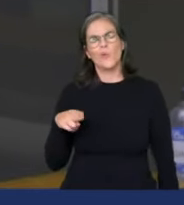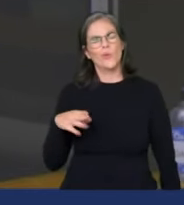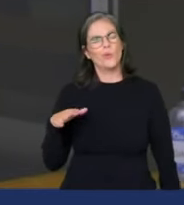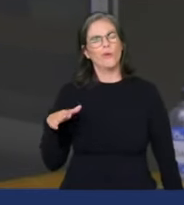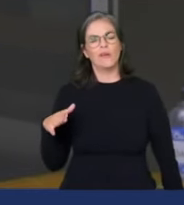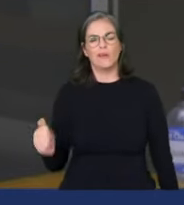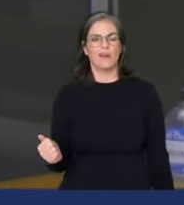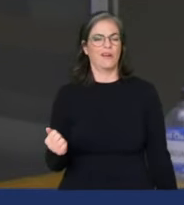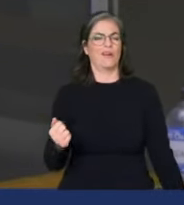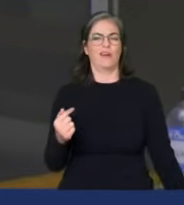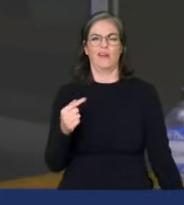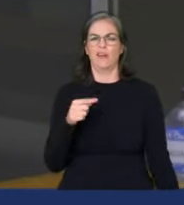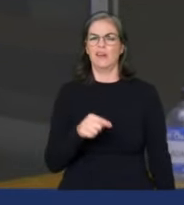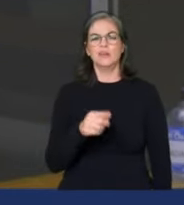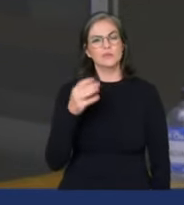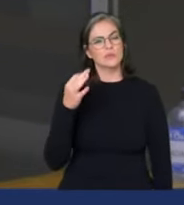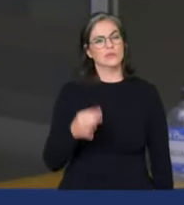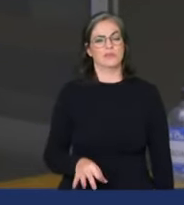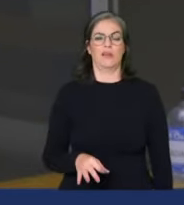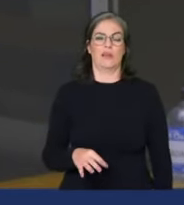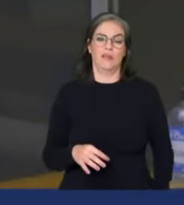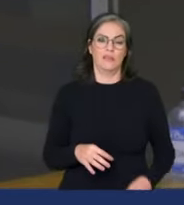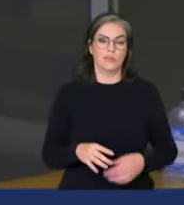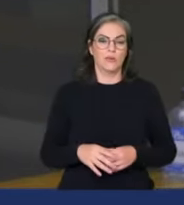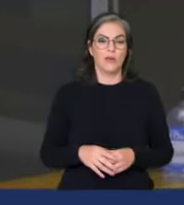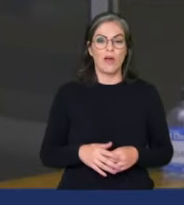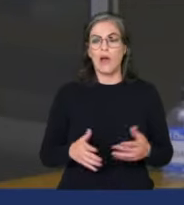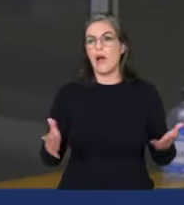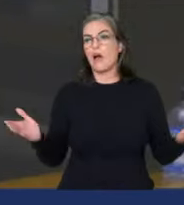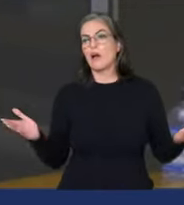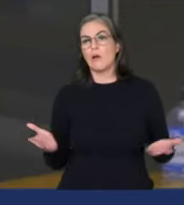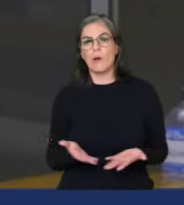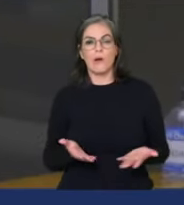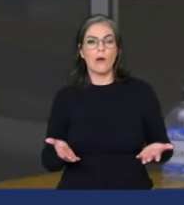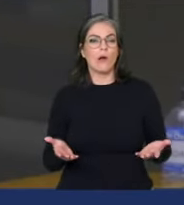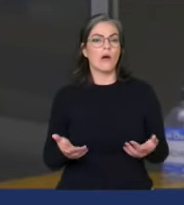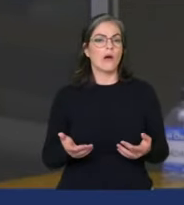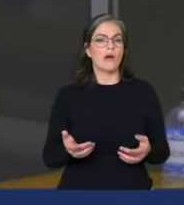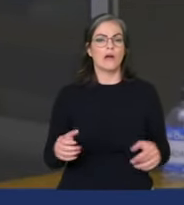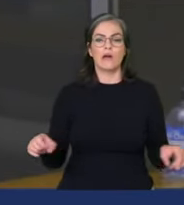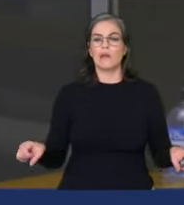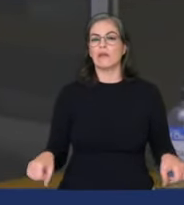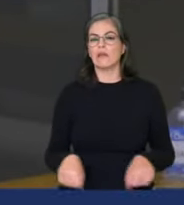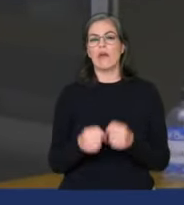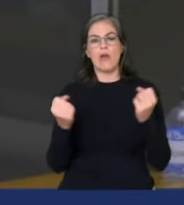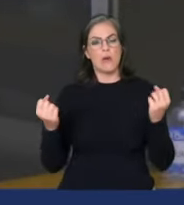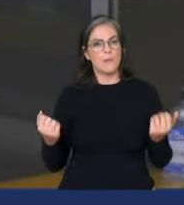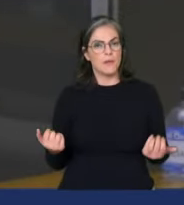para que a partir daí se faça o que está se fazendo. Quebra de investimentos,